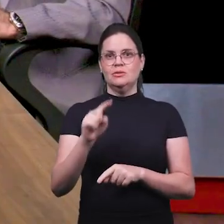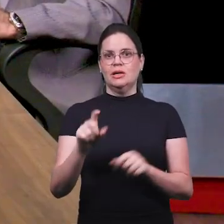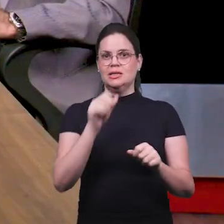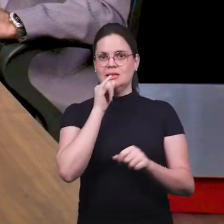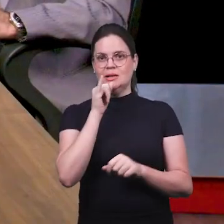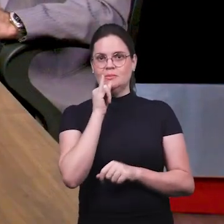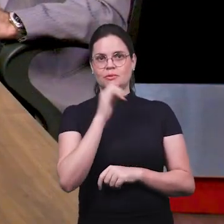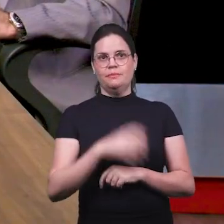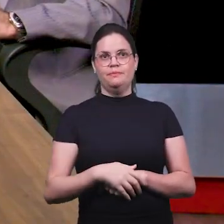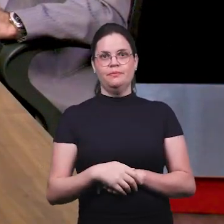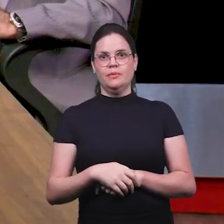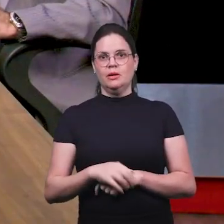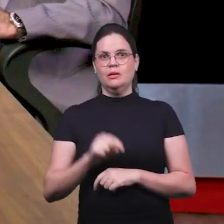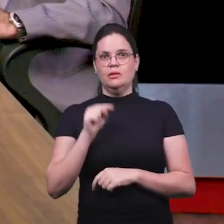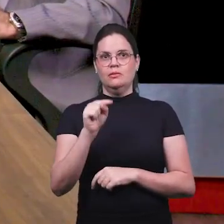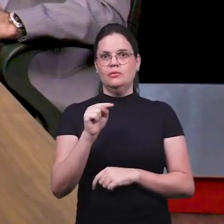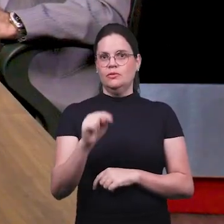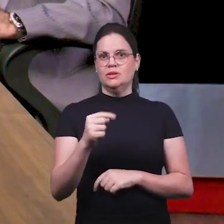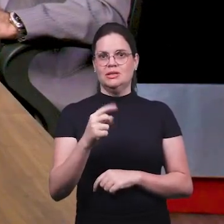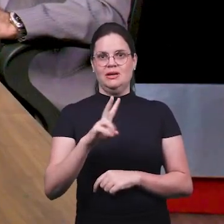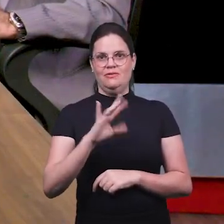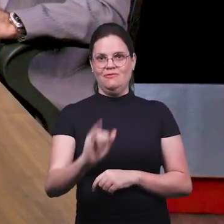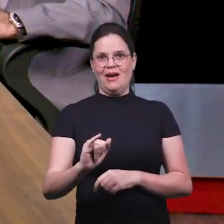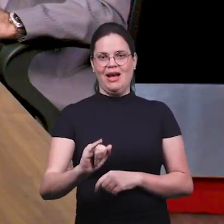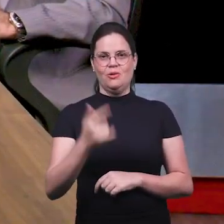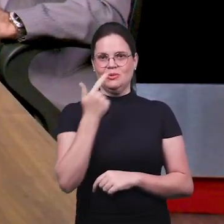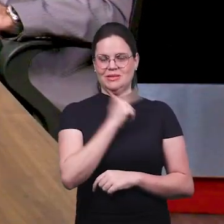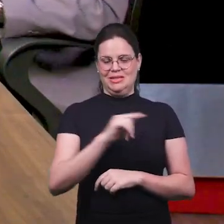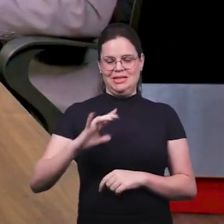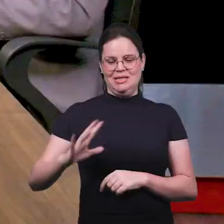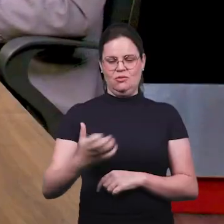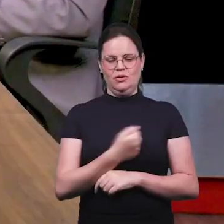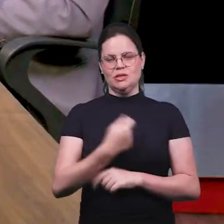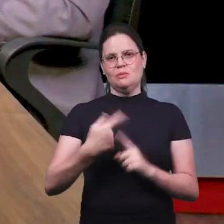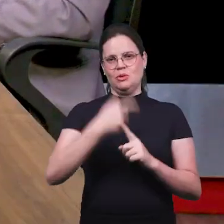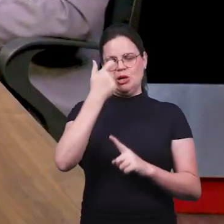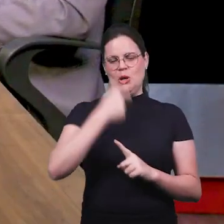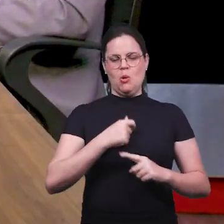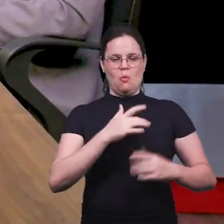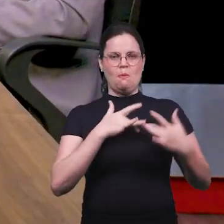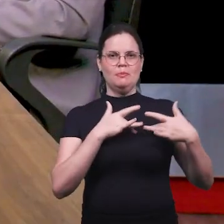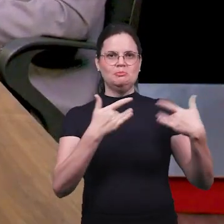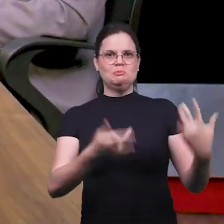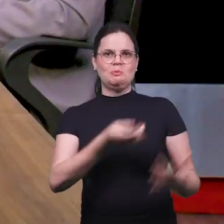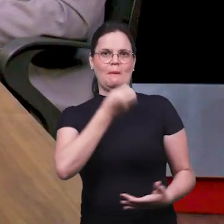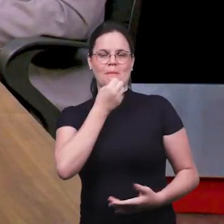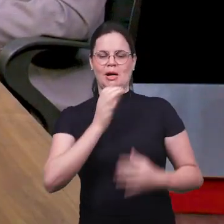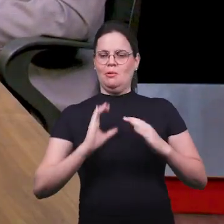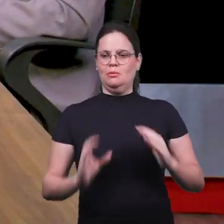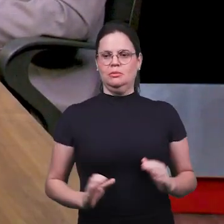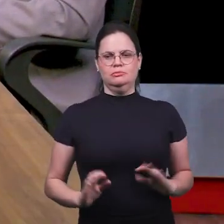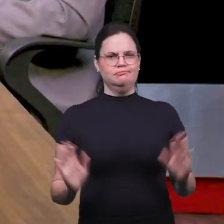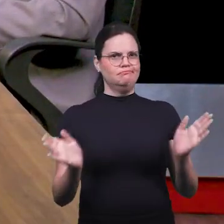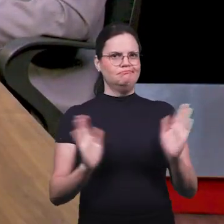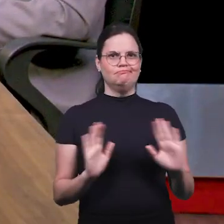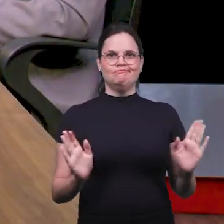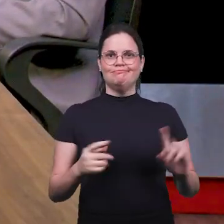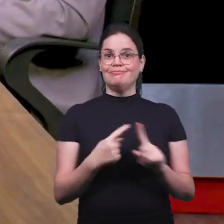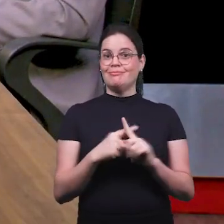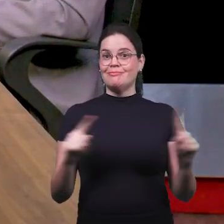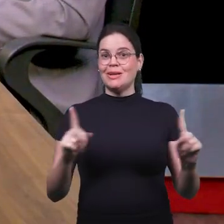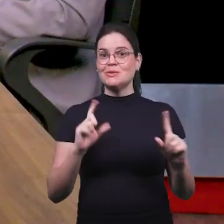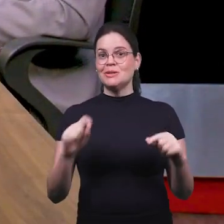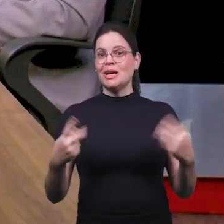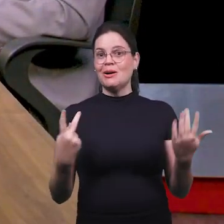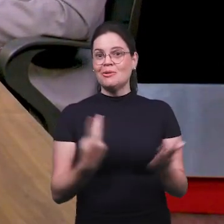em razão da sua conduta apenas, né? Ou das suas ações. Mas a herança, ela é gratuita, ela